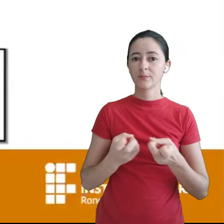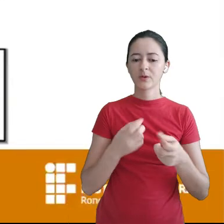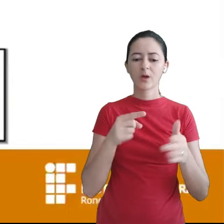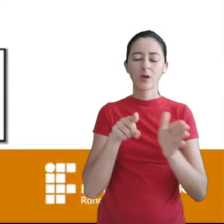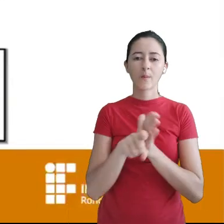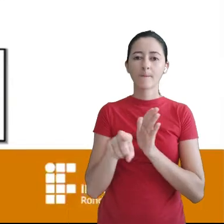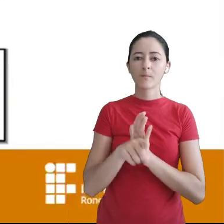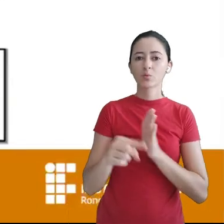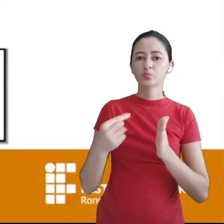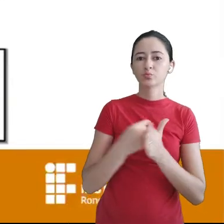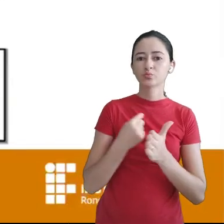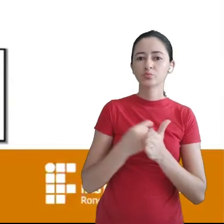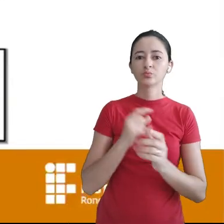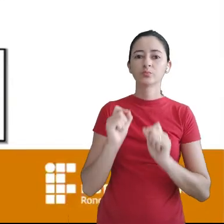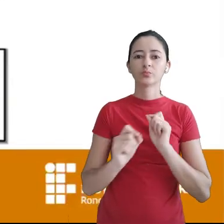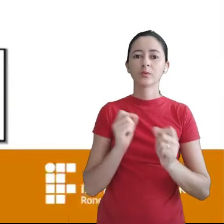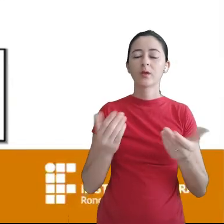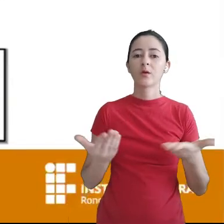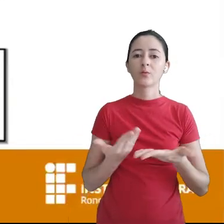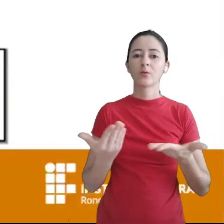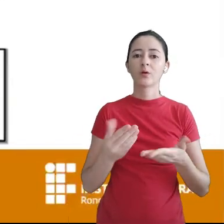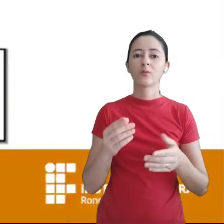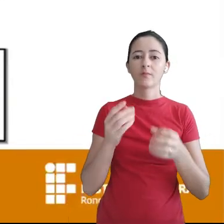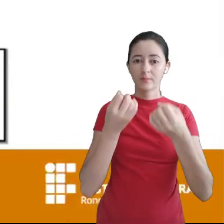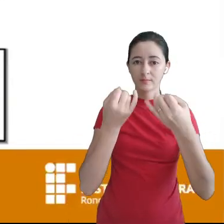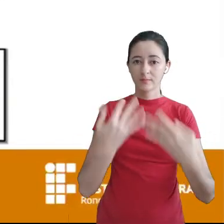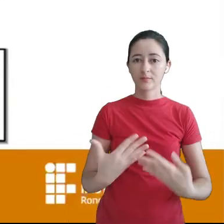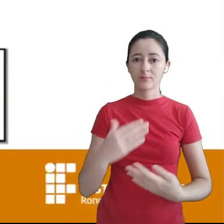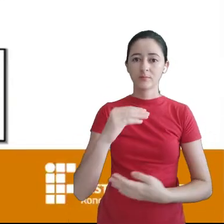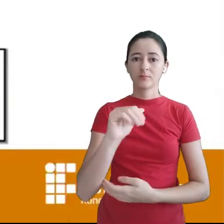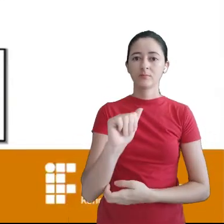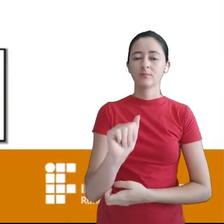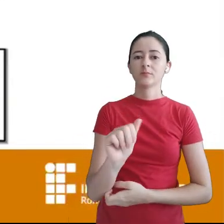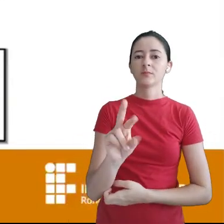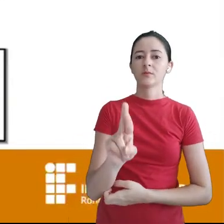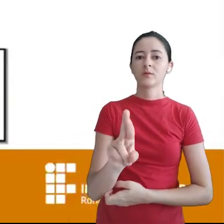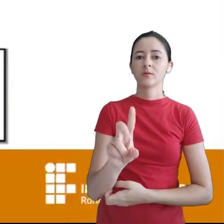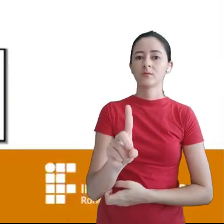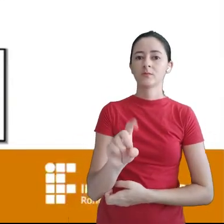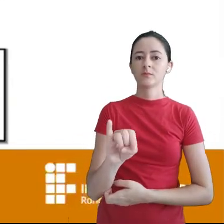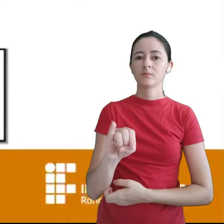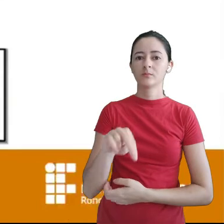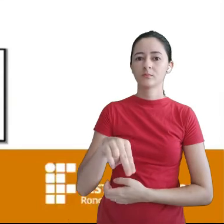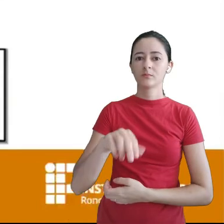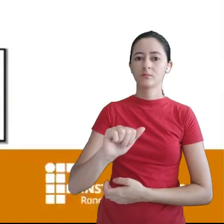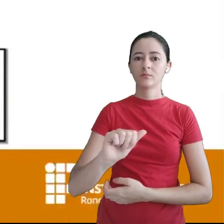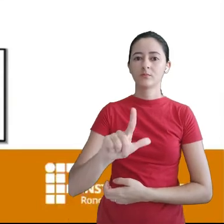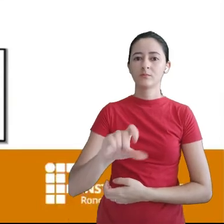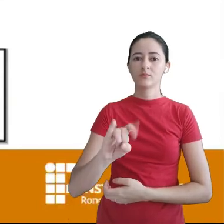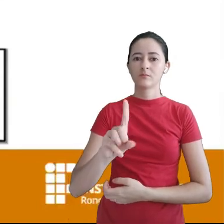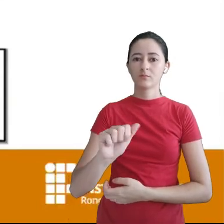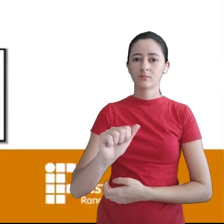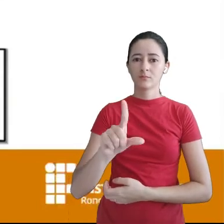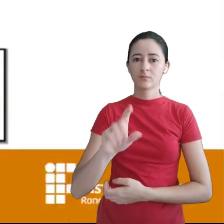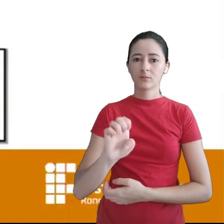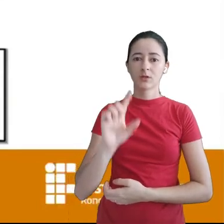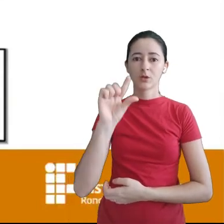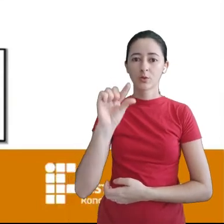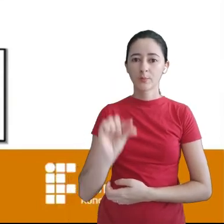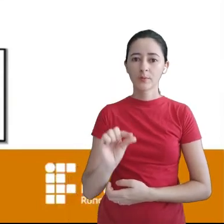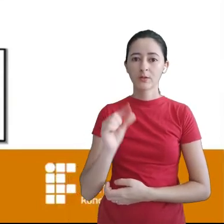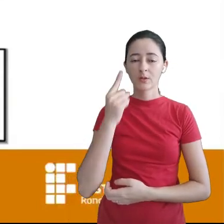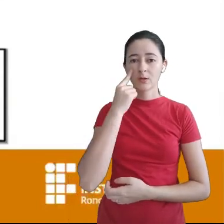identificar com as perguntinhas. Agora, vamos falar da cardinalidade mínima. A cardinalidade mínima,